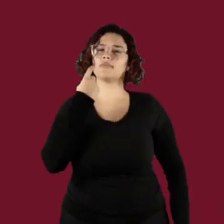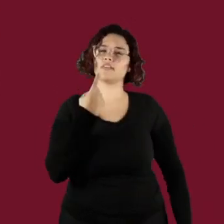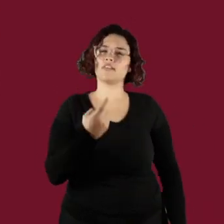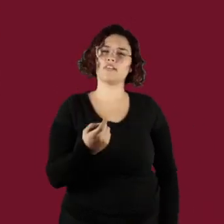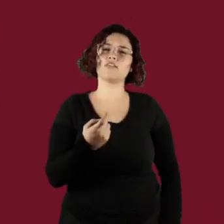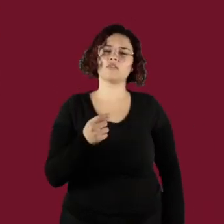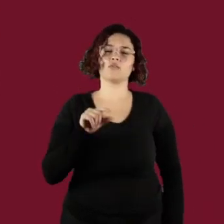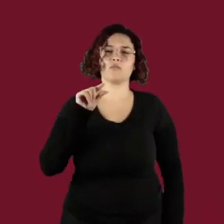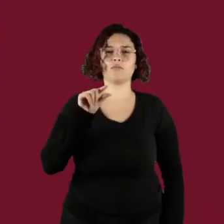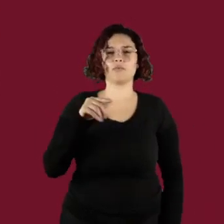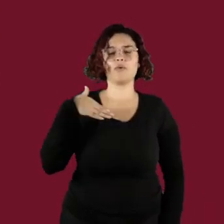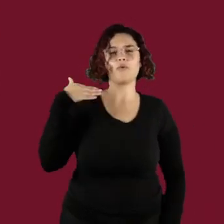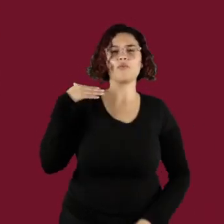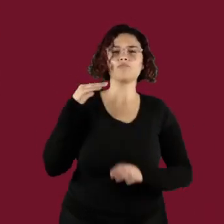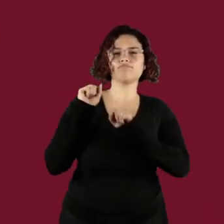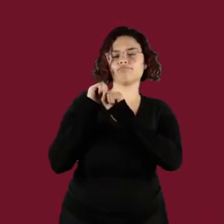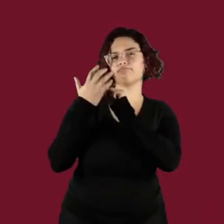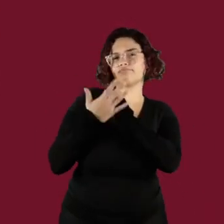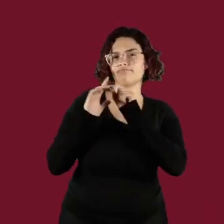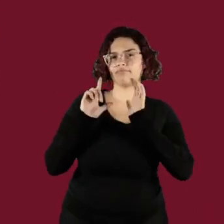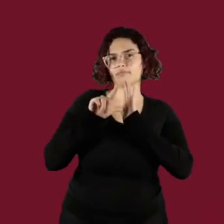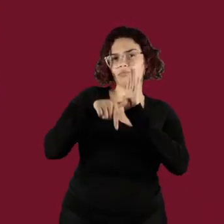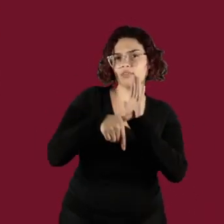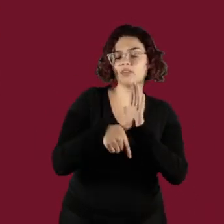pouco depois da pandemia, e como estava a questão